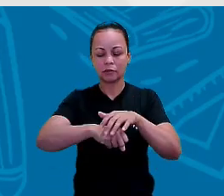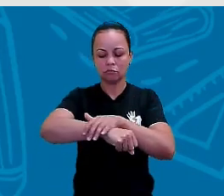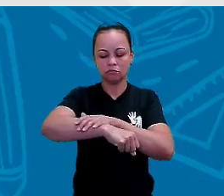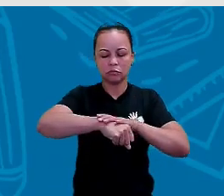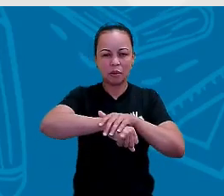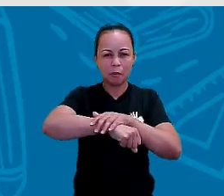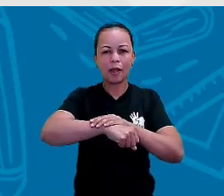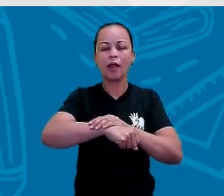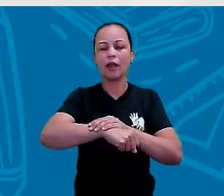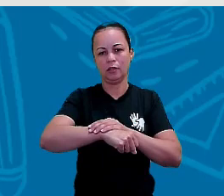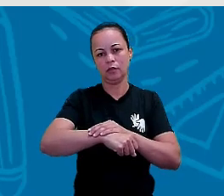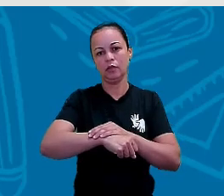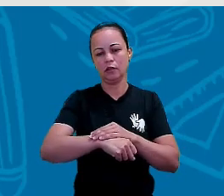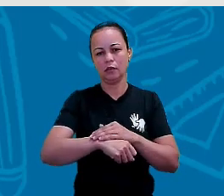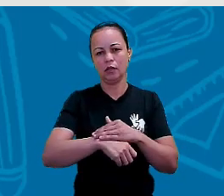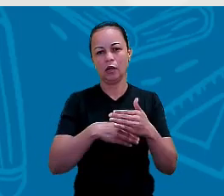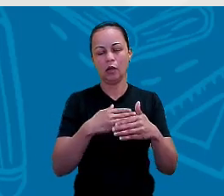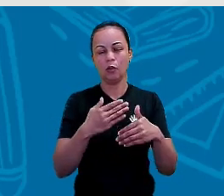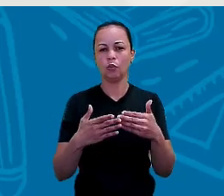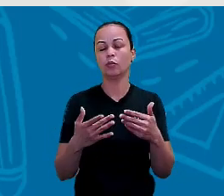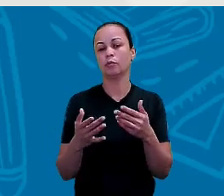o produto, né, de